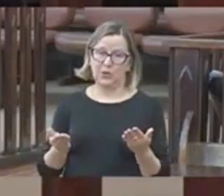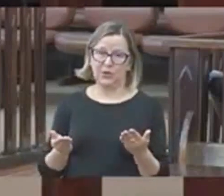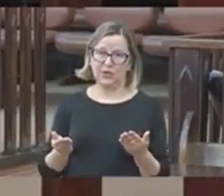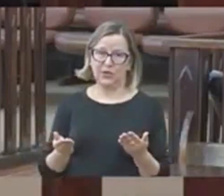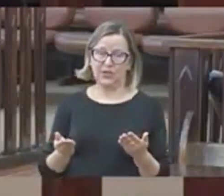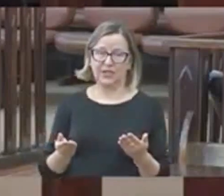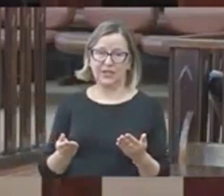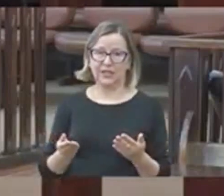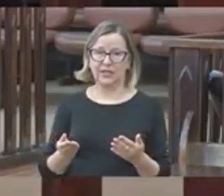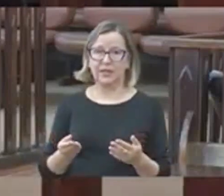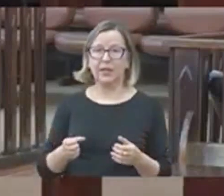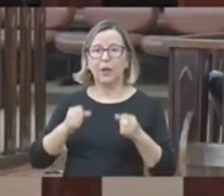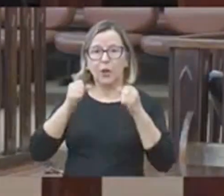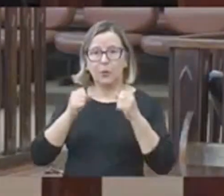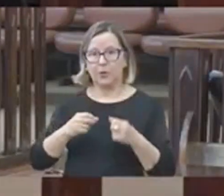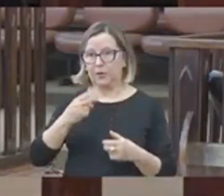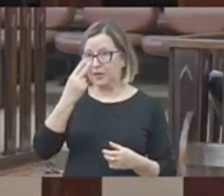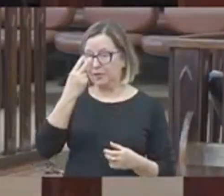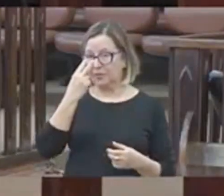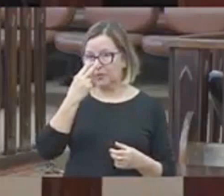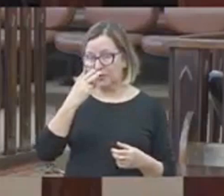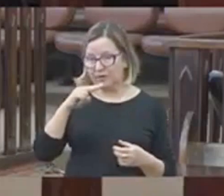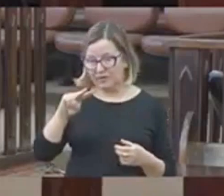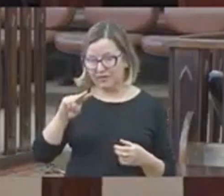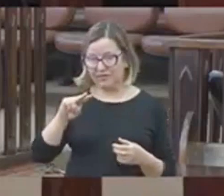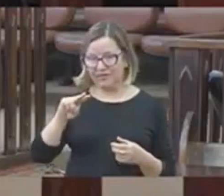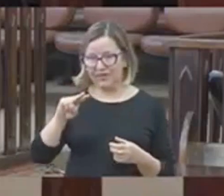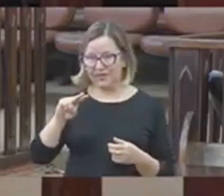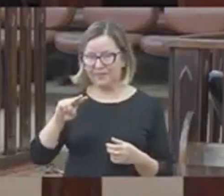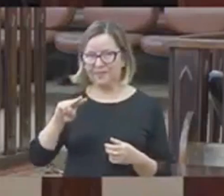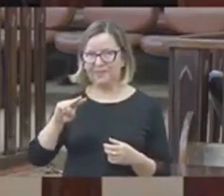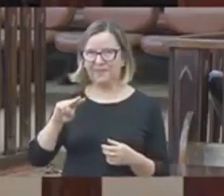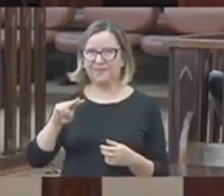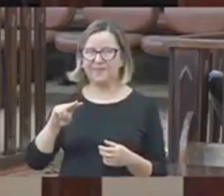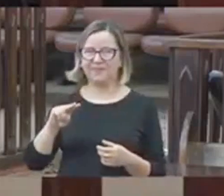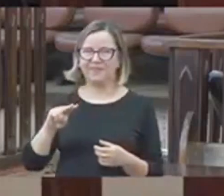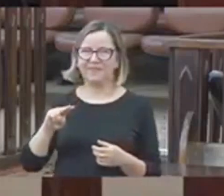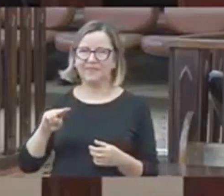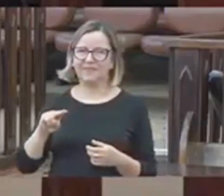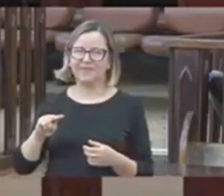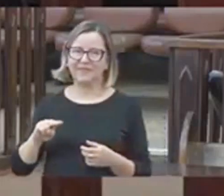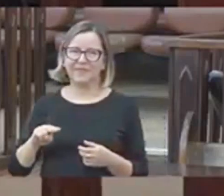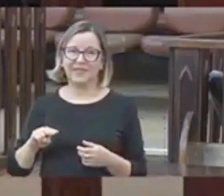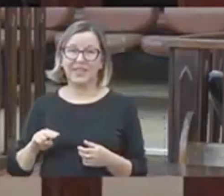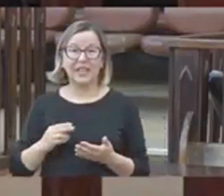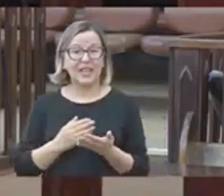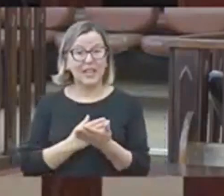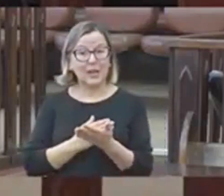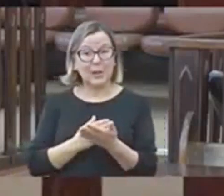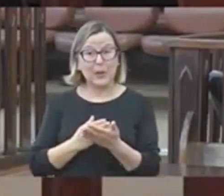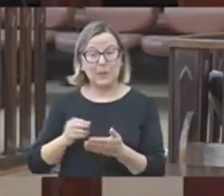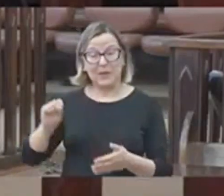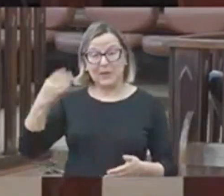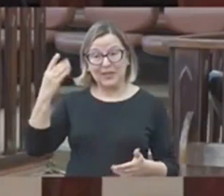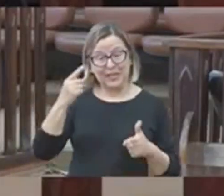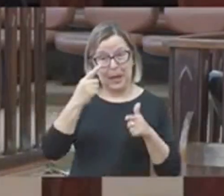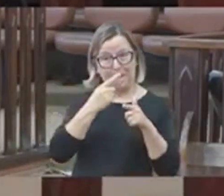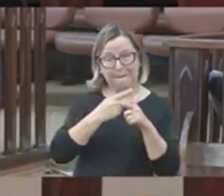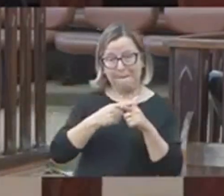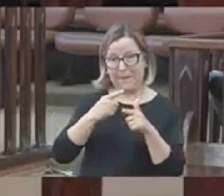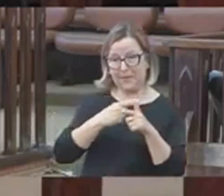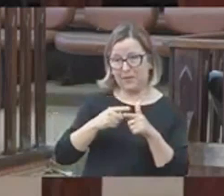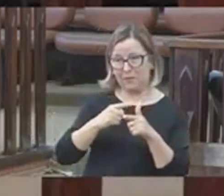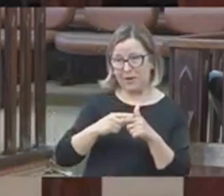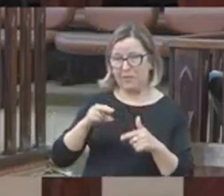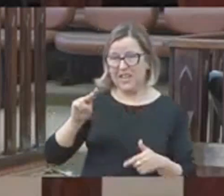fazendo água. Esse é um termo quando nós vemos que o barco começa a entrar água. Os pescadores aí sabem o que é isso, quando o barco